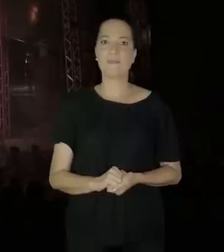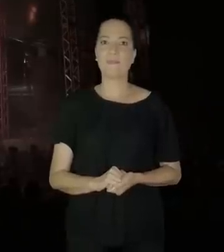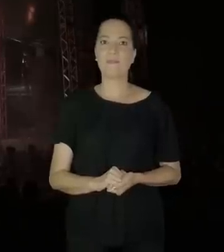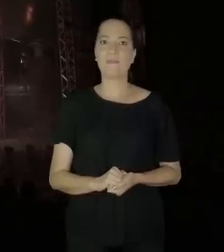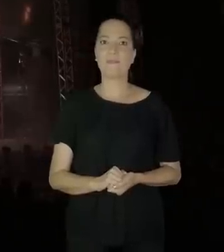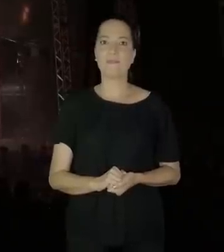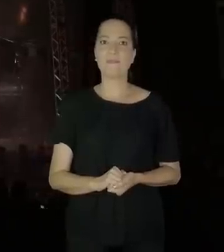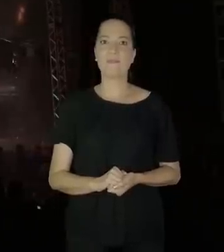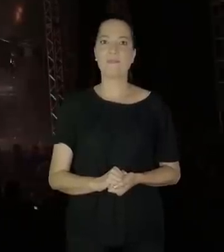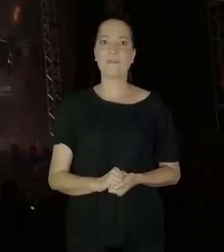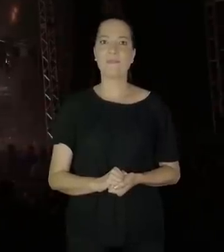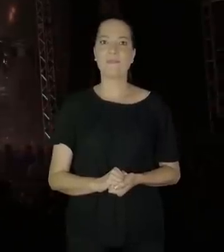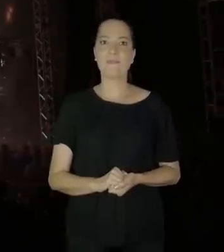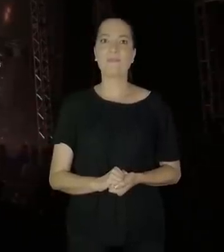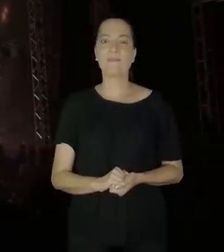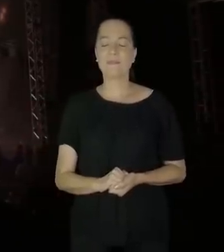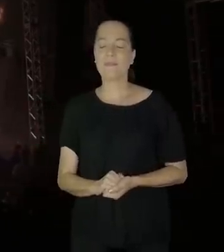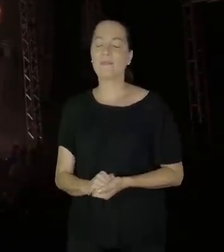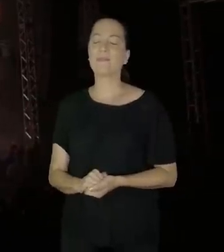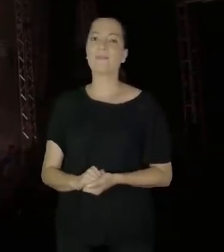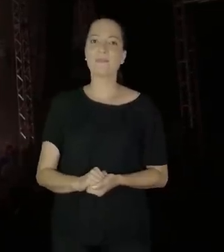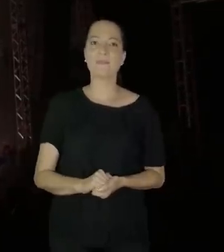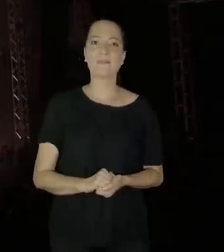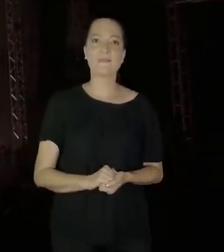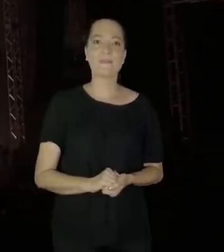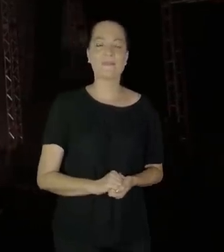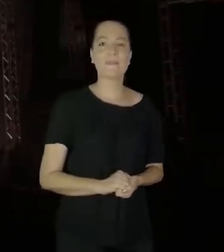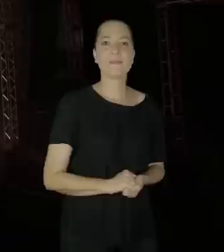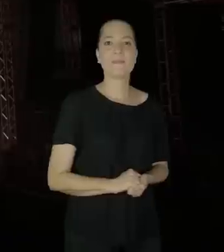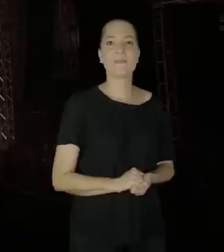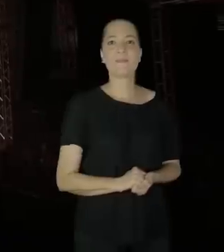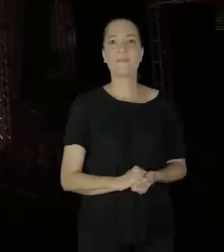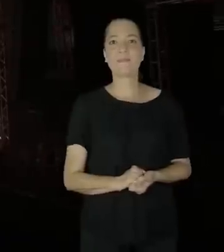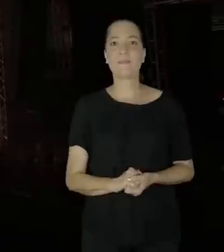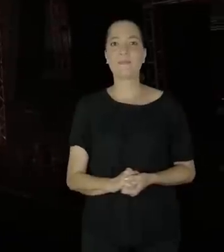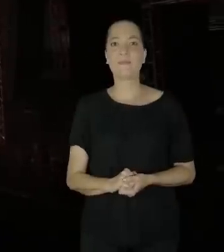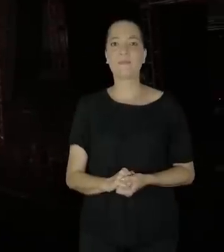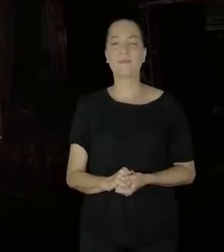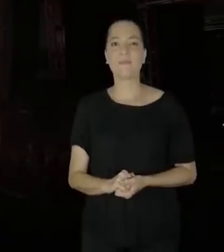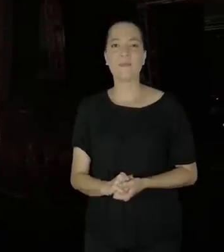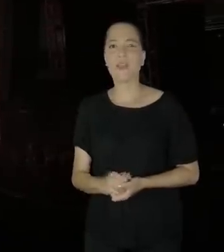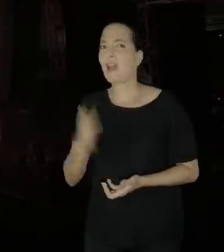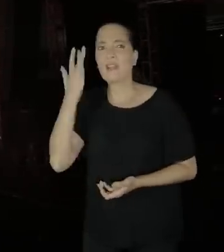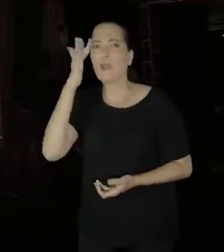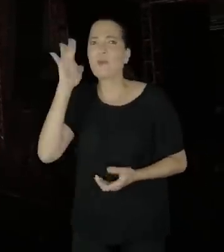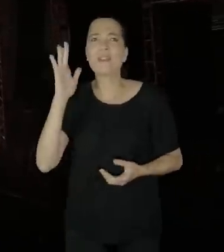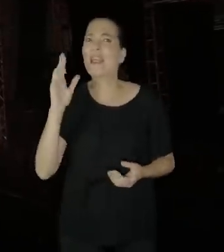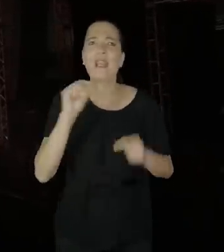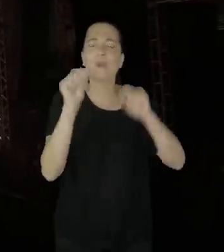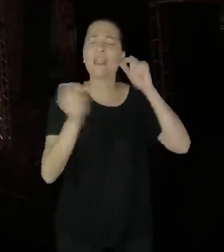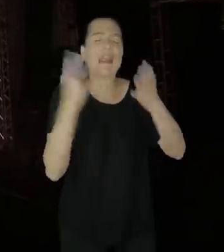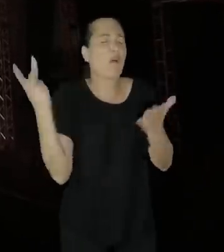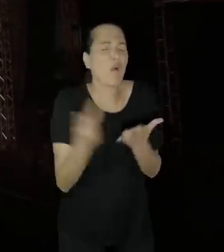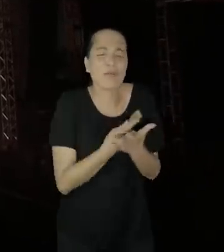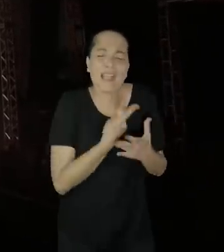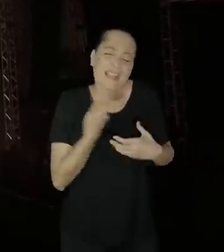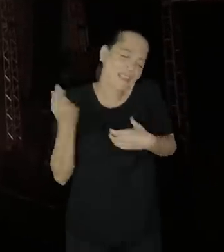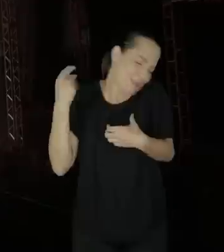Já nem sei dizer direito o que se passa dentro de mim.